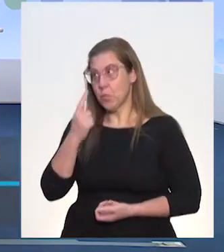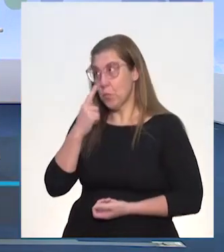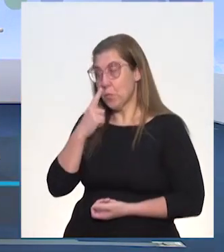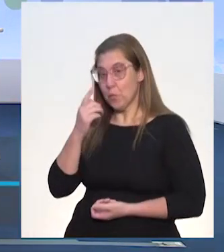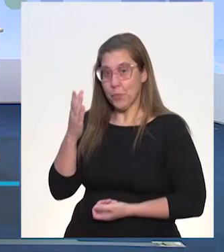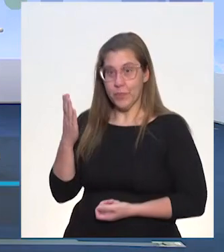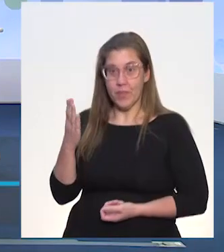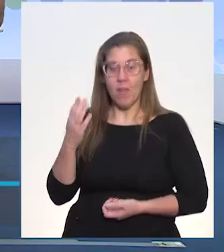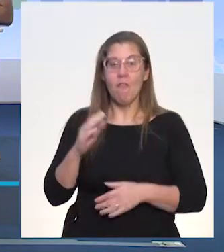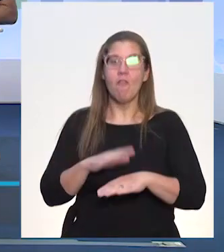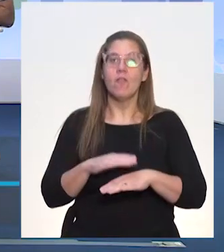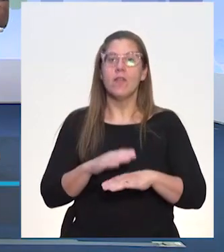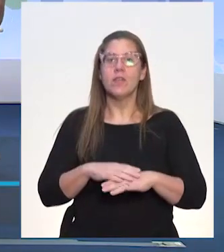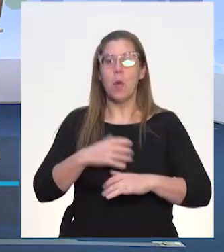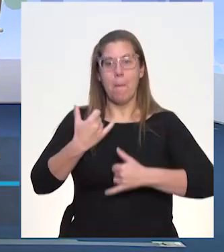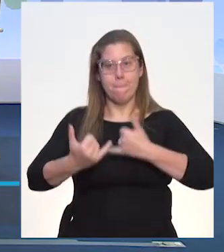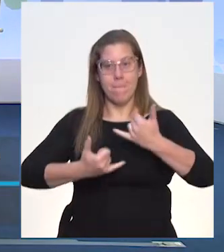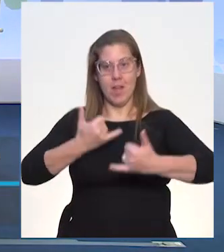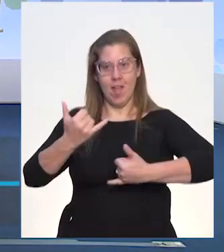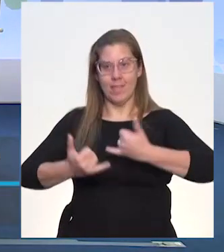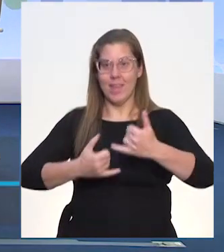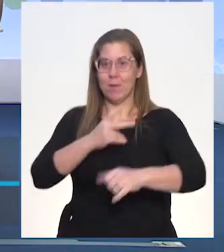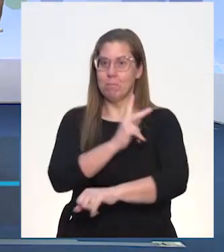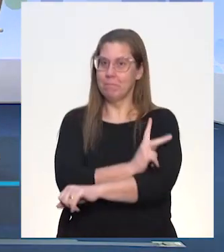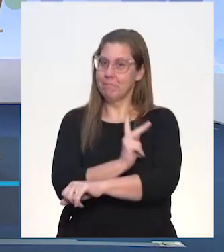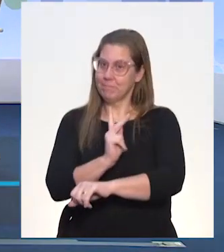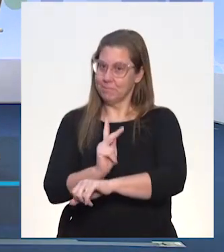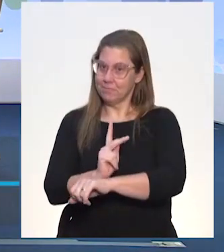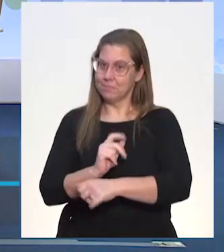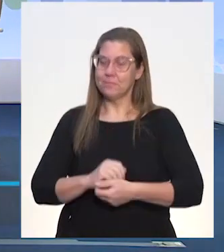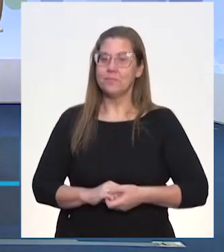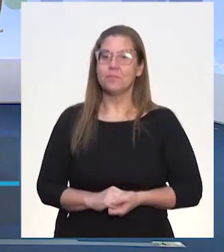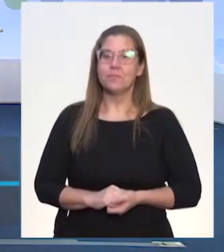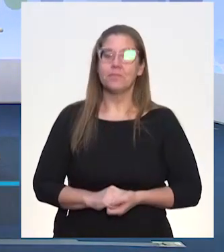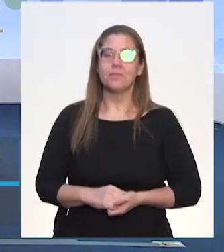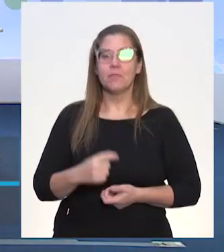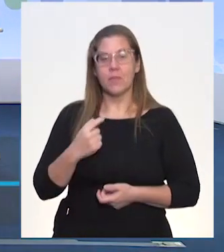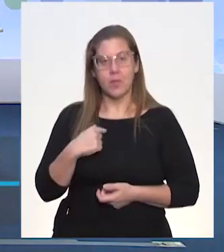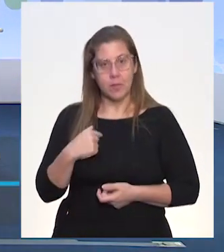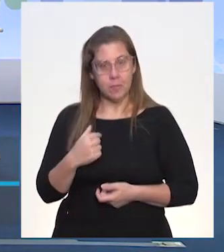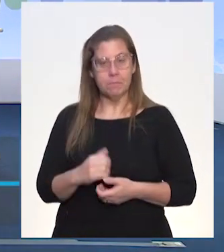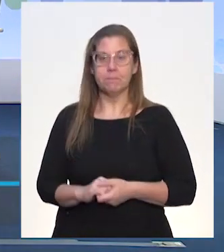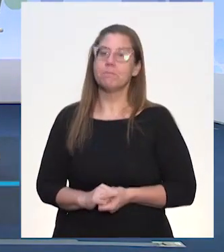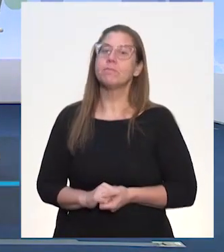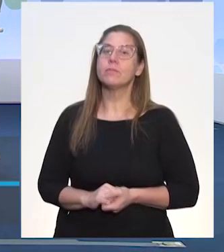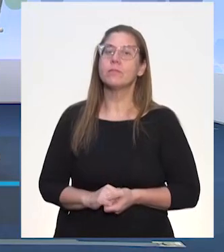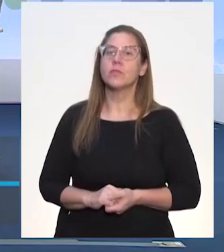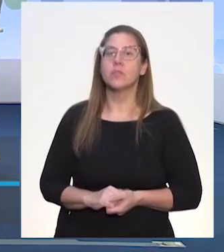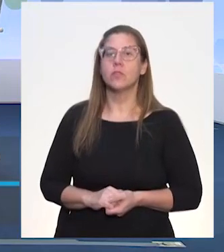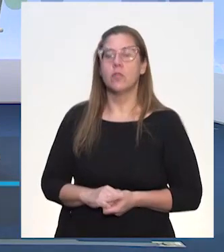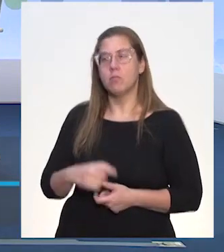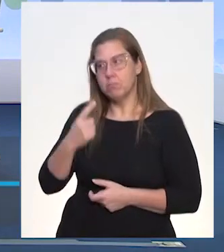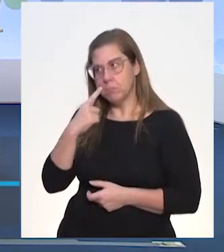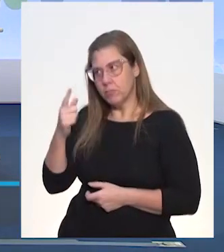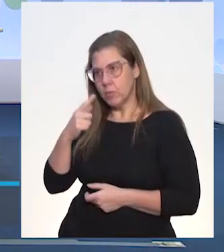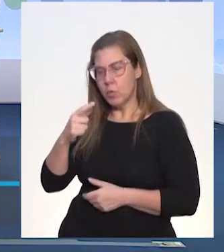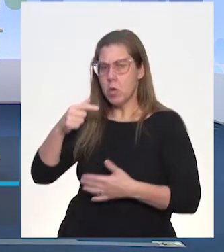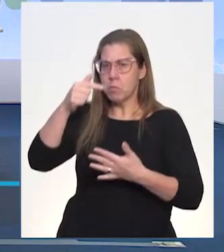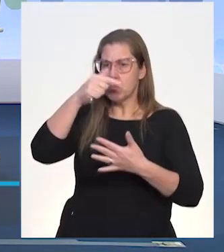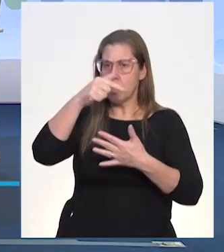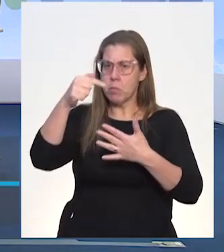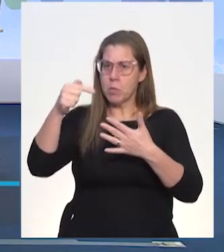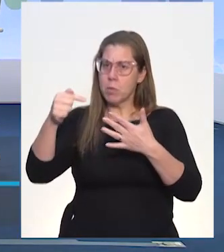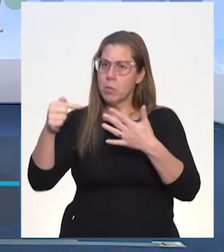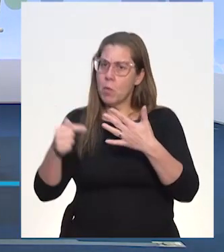agora fazer um jogo pedagógico. Vamos lá. Eu vou aqui dar algumas alternativas, eu vou